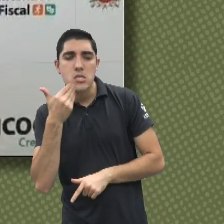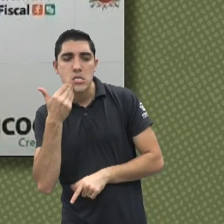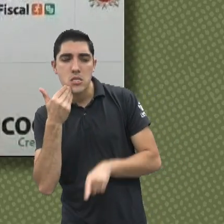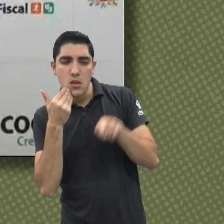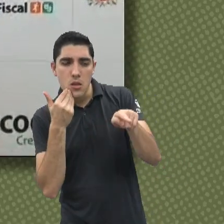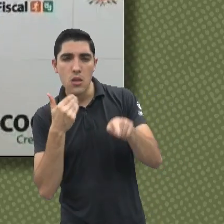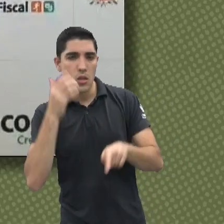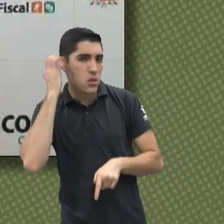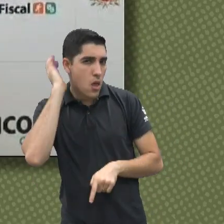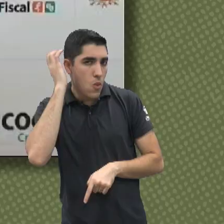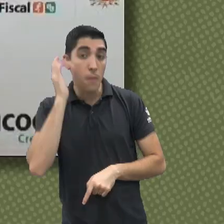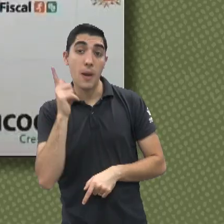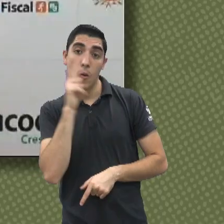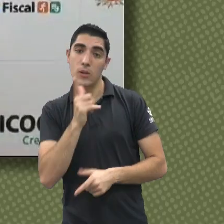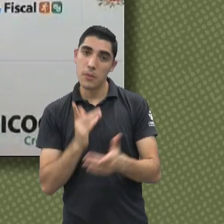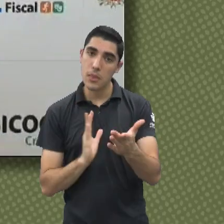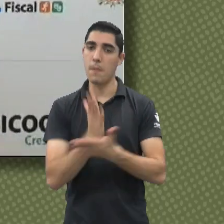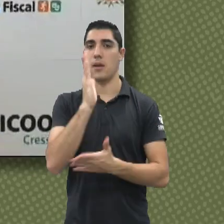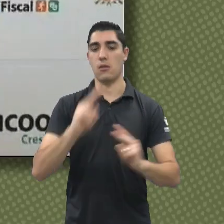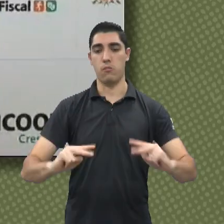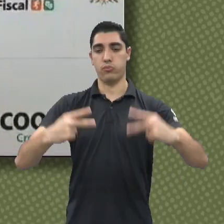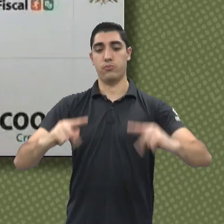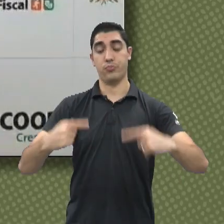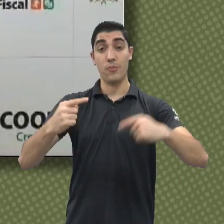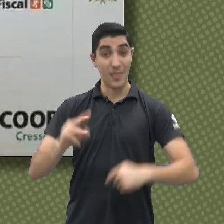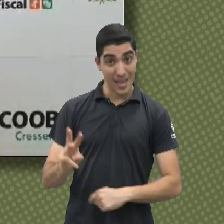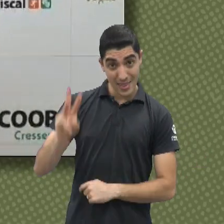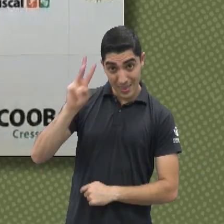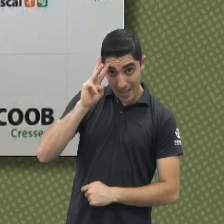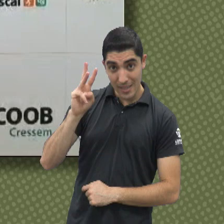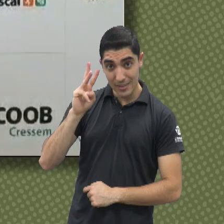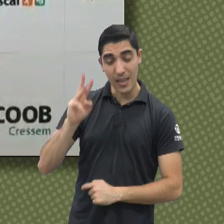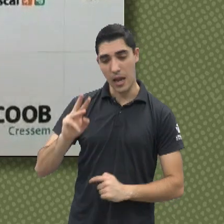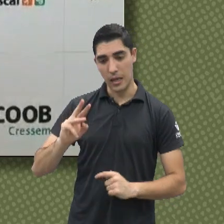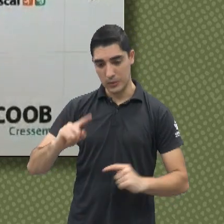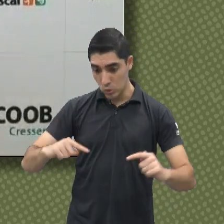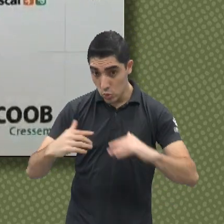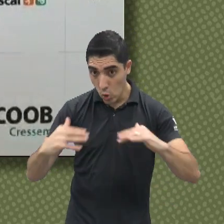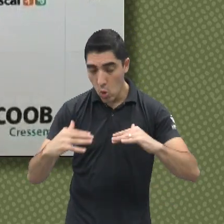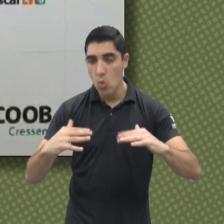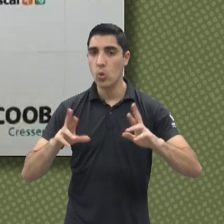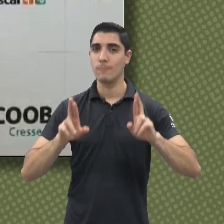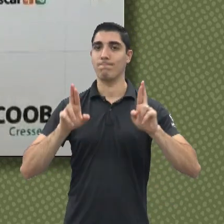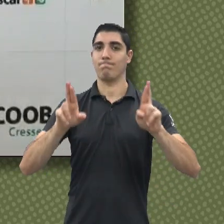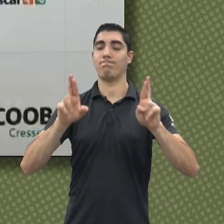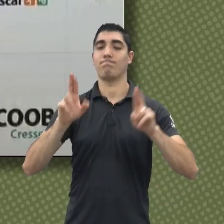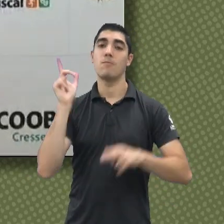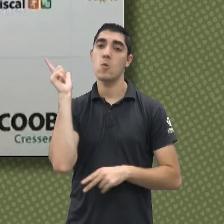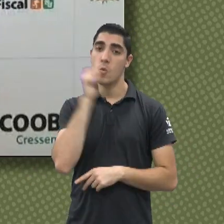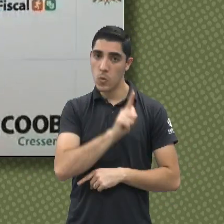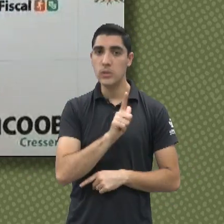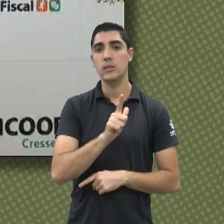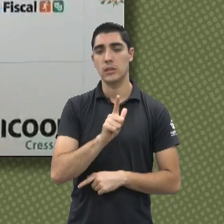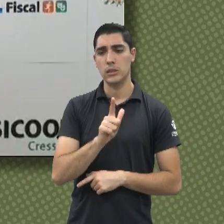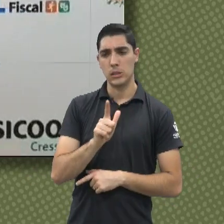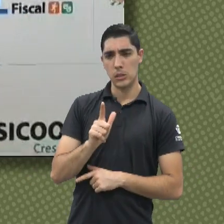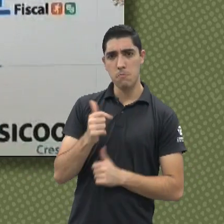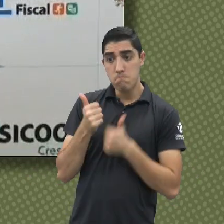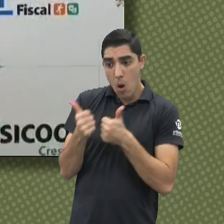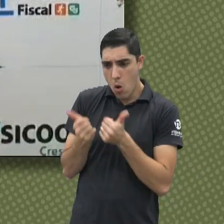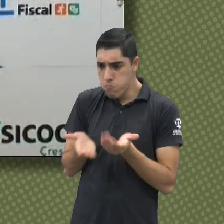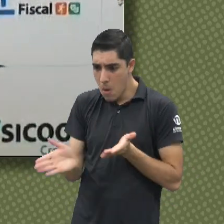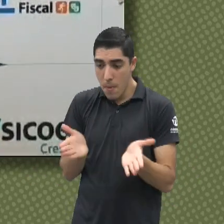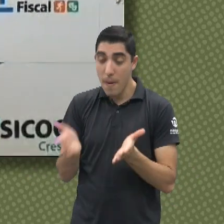possível para a gente estar na final. Terça-feira, na outra terça-feira, a gente desempenhar o nosso melhor papel possível para a gente conquistar essa vaga na